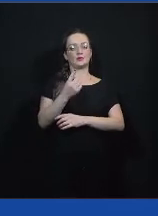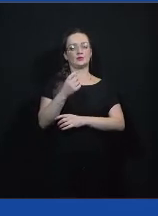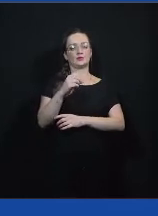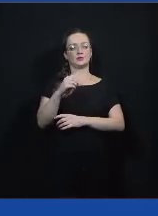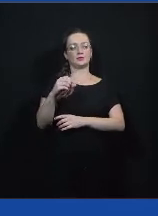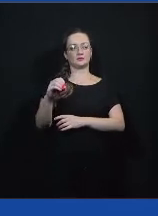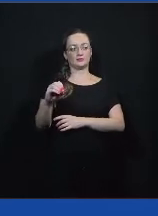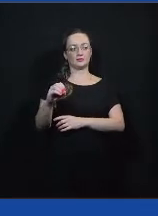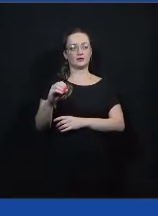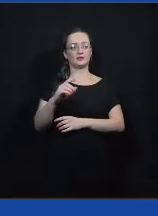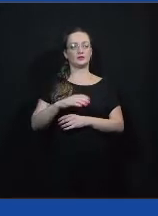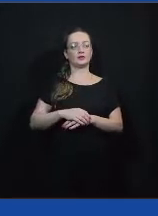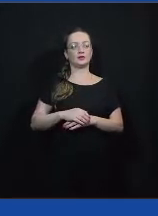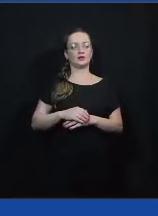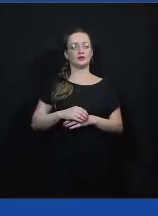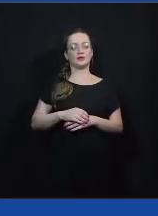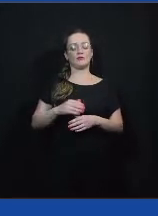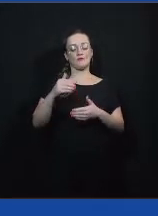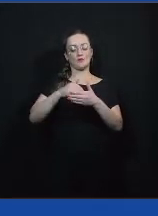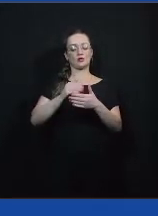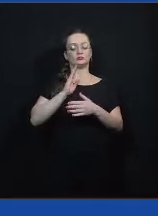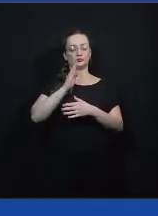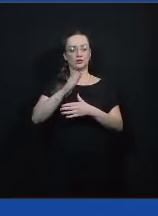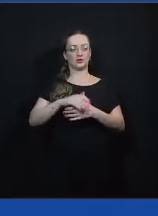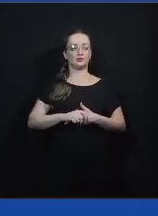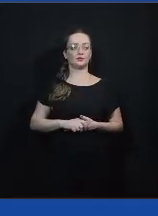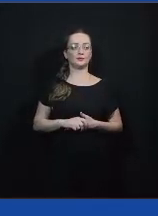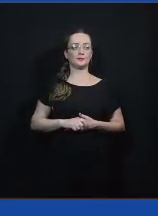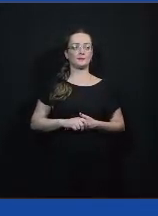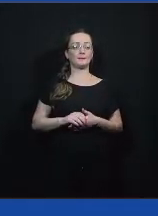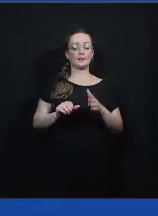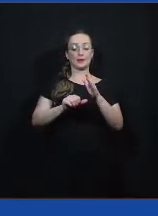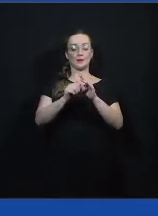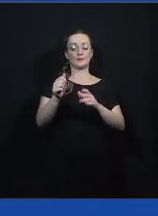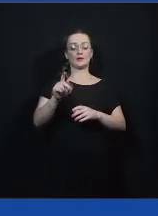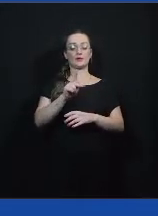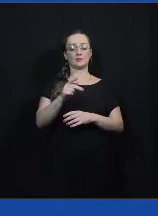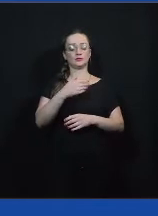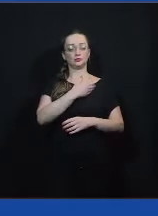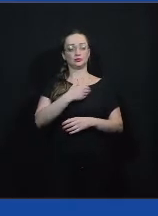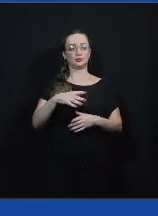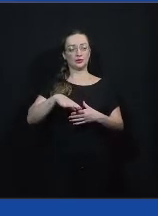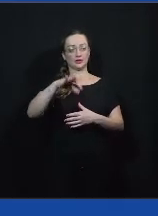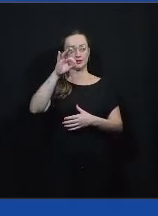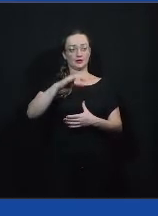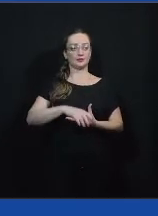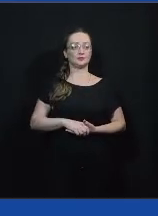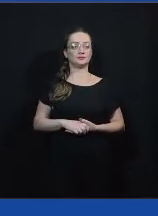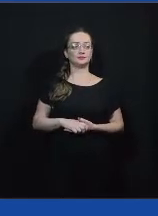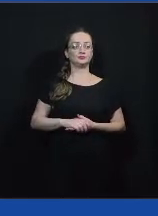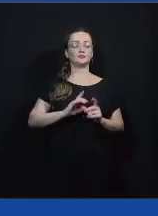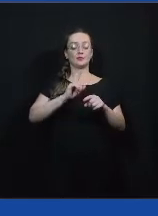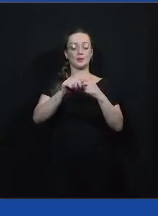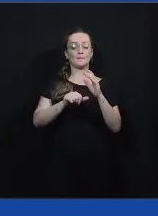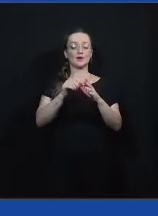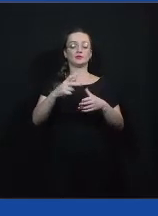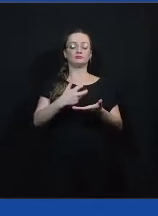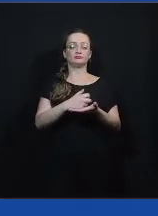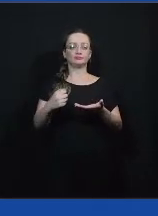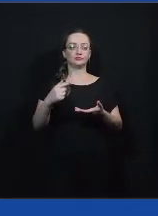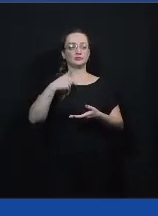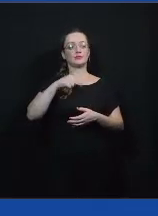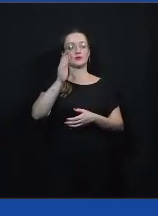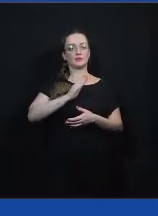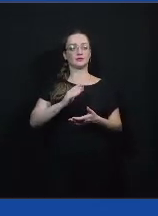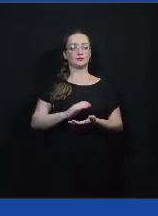movimento direto direto auxiliar primeiro presidente eleito color e depois Primeiro em vítima da história do